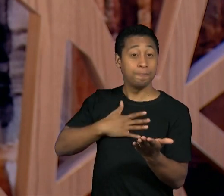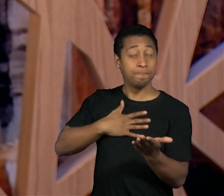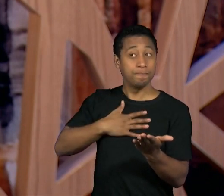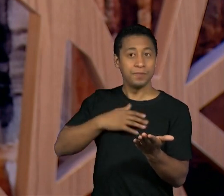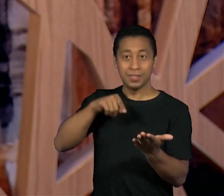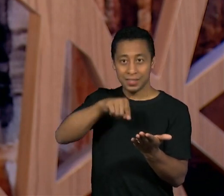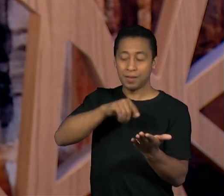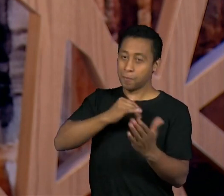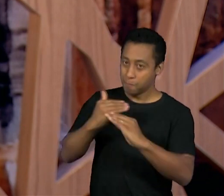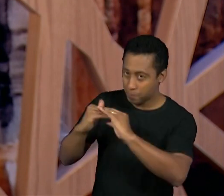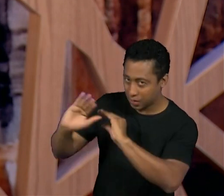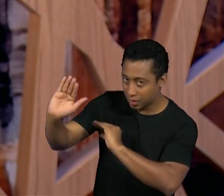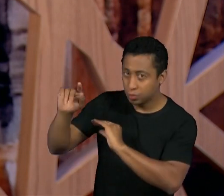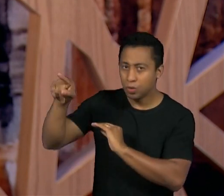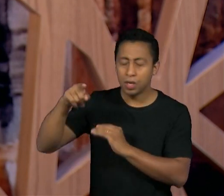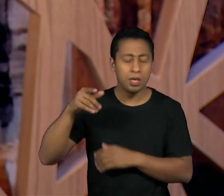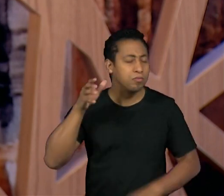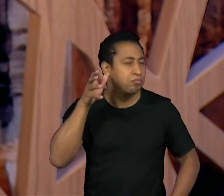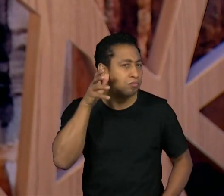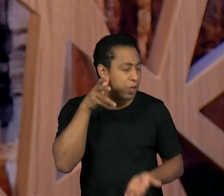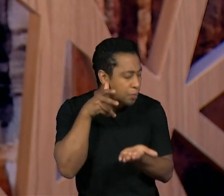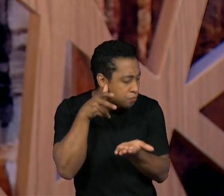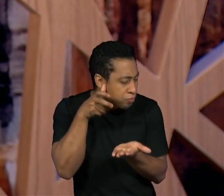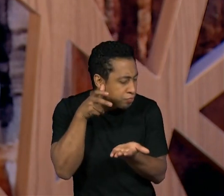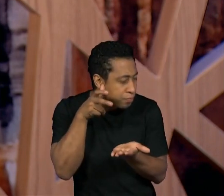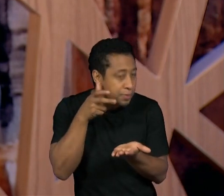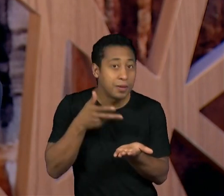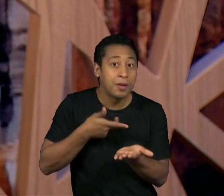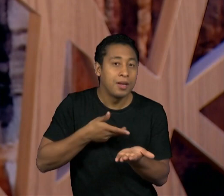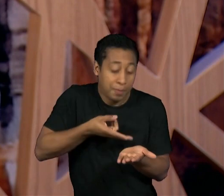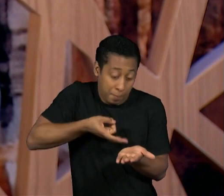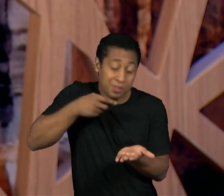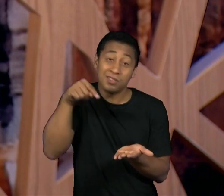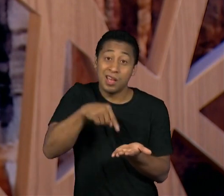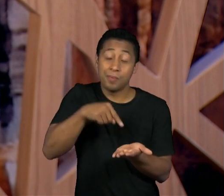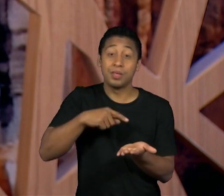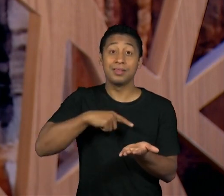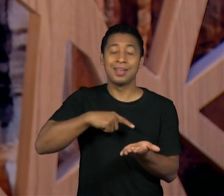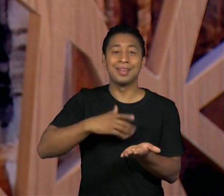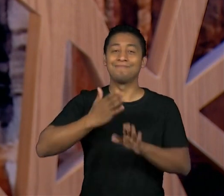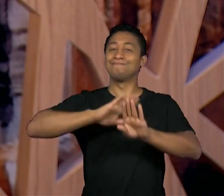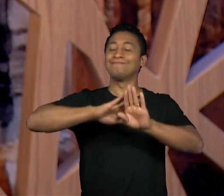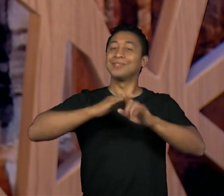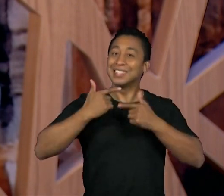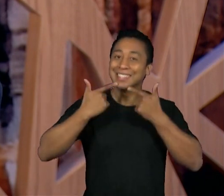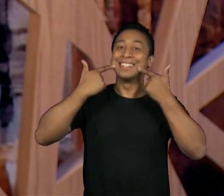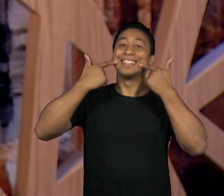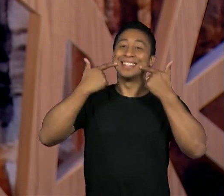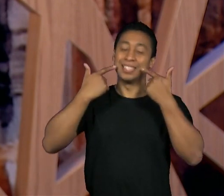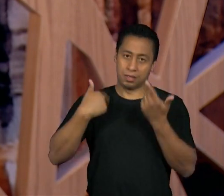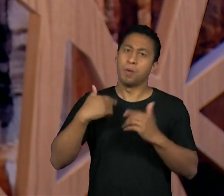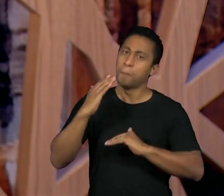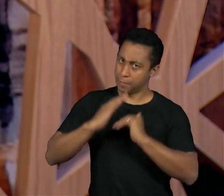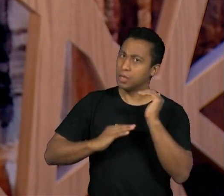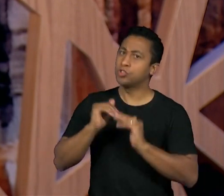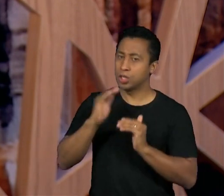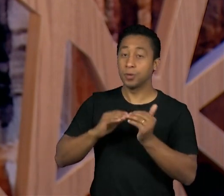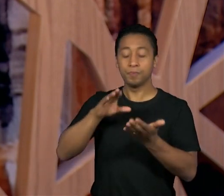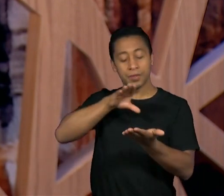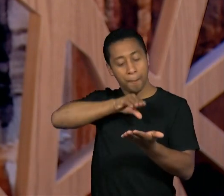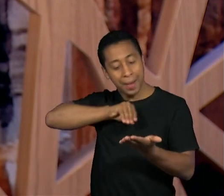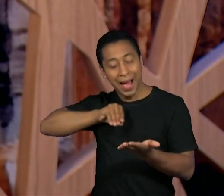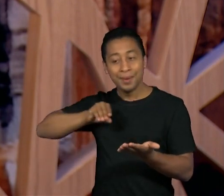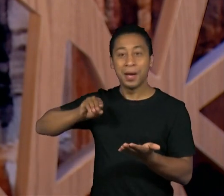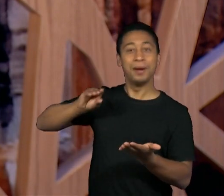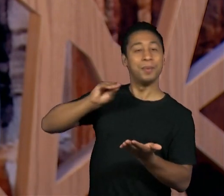estou sorrindo. Isso eu percebo que faz diferença. Então, é uma prática comigo, é uma prática para quem está